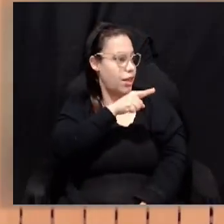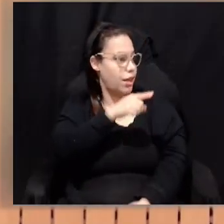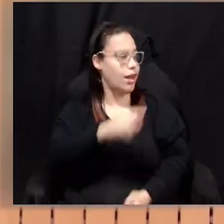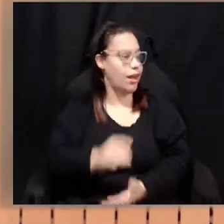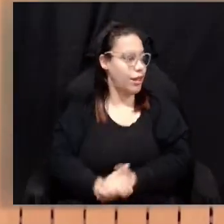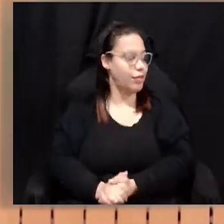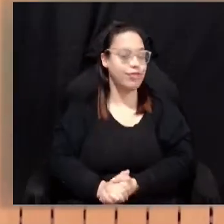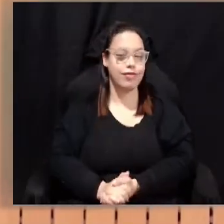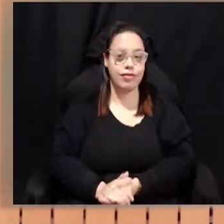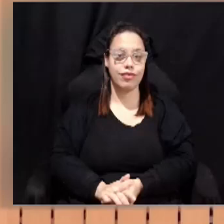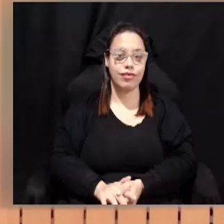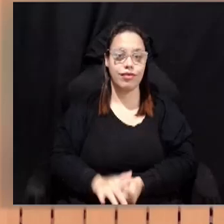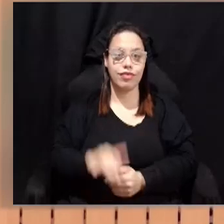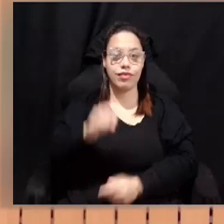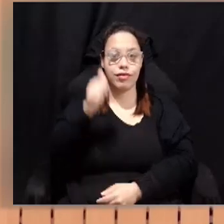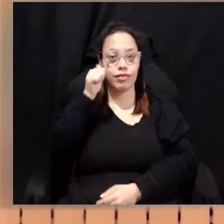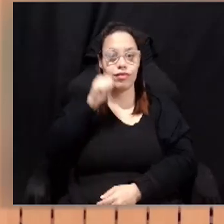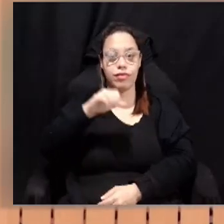Minha tia, irmã da minha mãe.